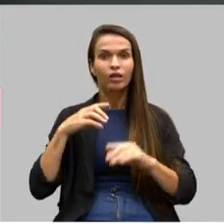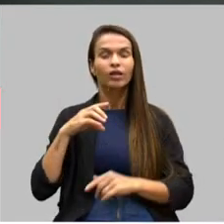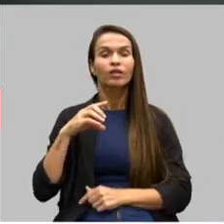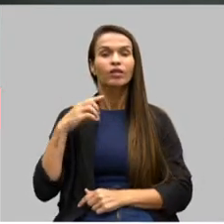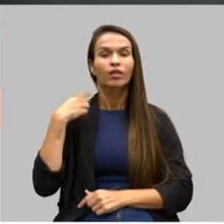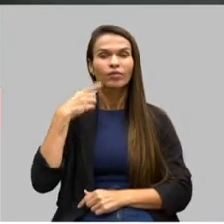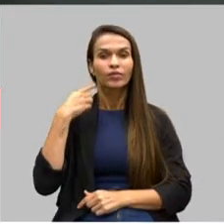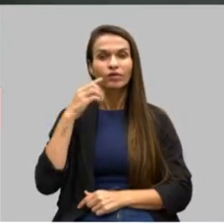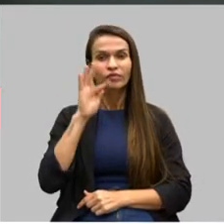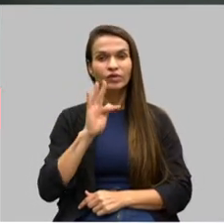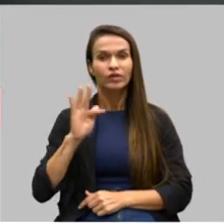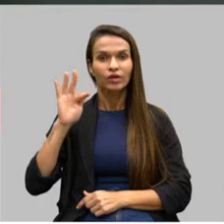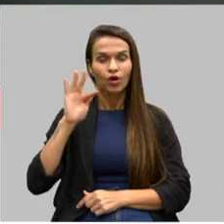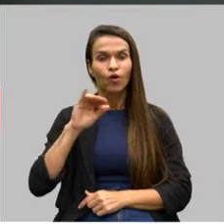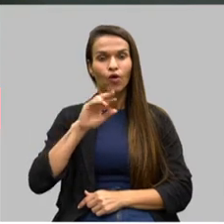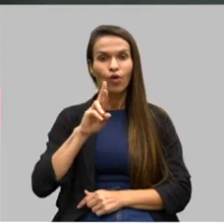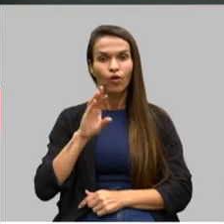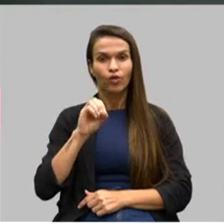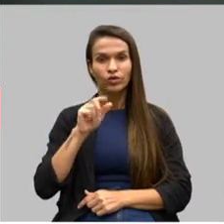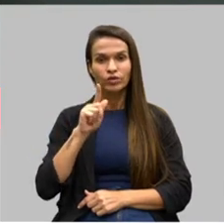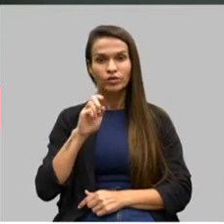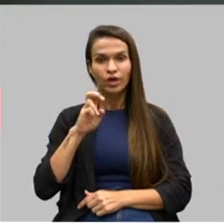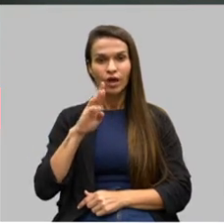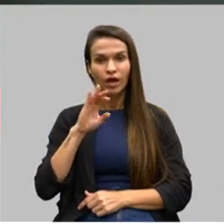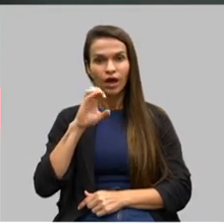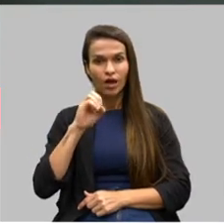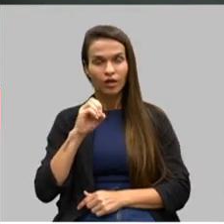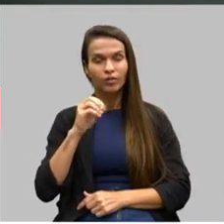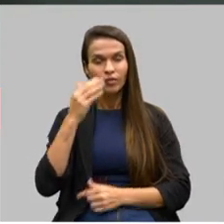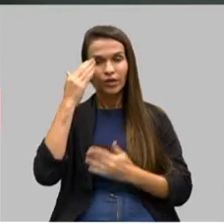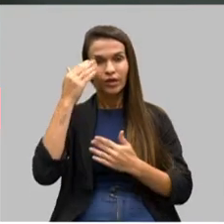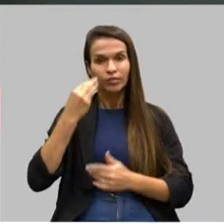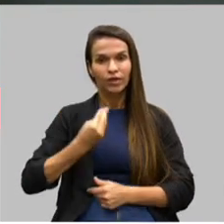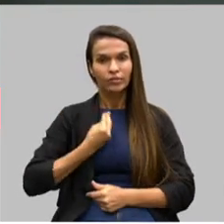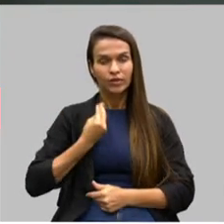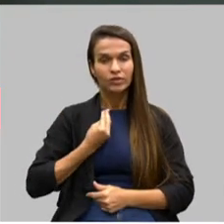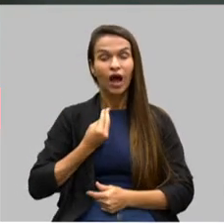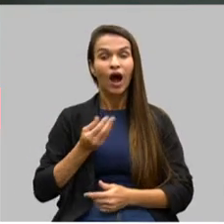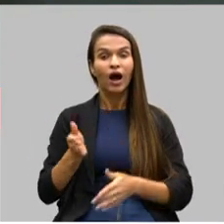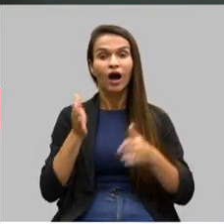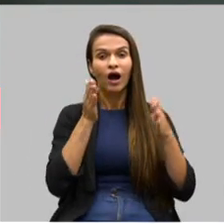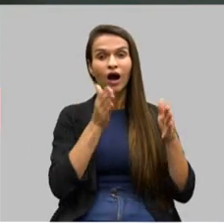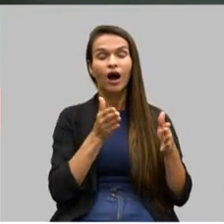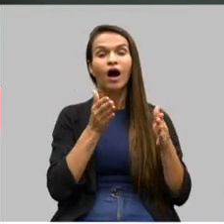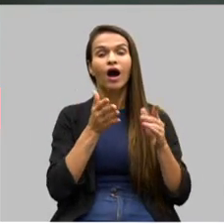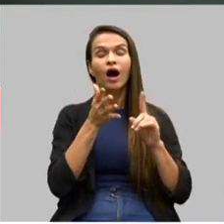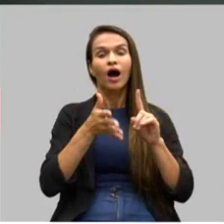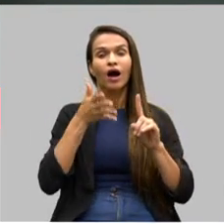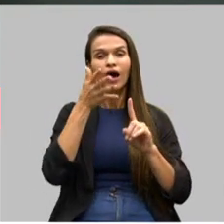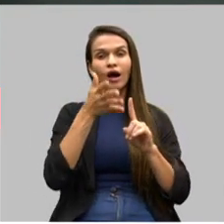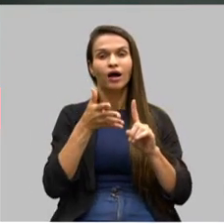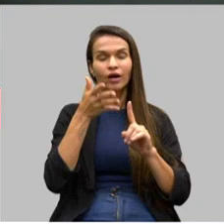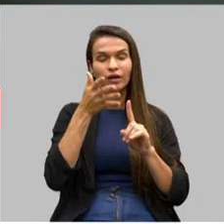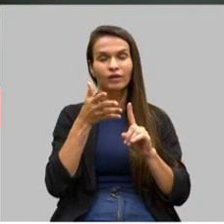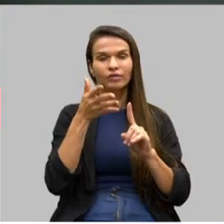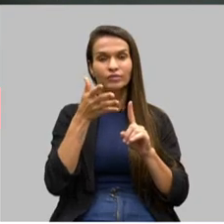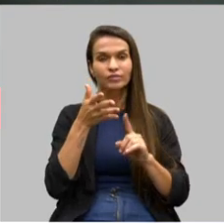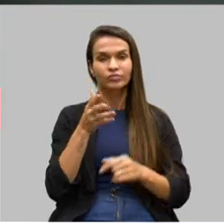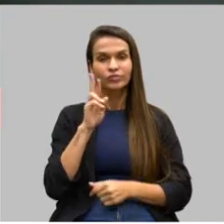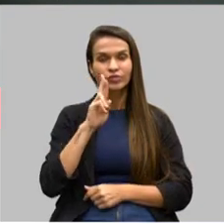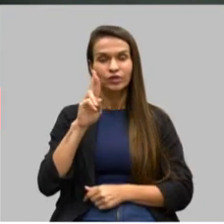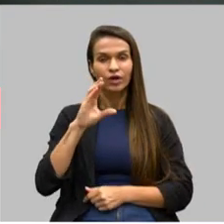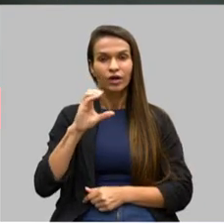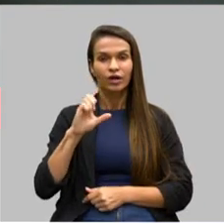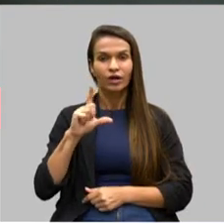Rogério Correia. Muito obrigado também pela presença. E agora nós vamos passar a palavra para a senhora Cléia